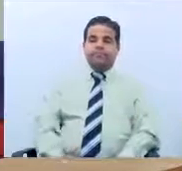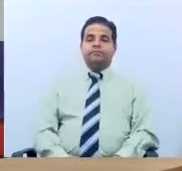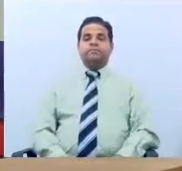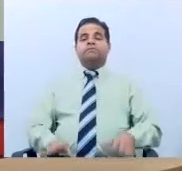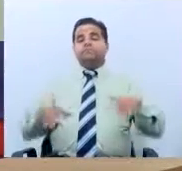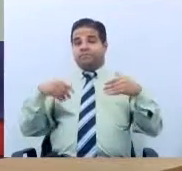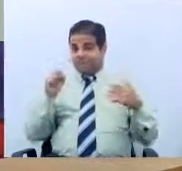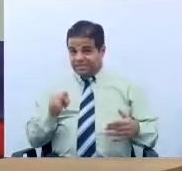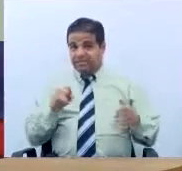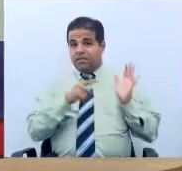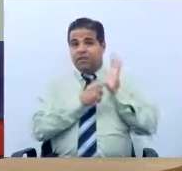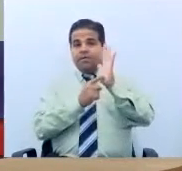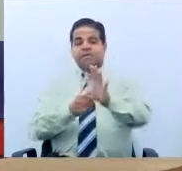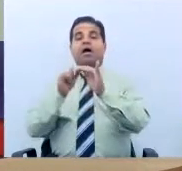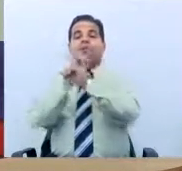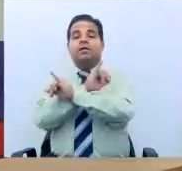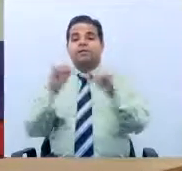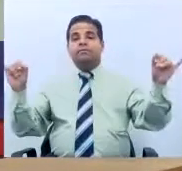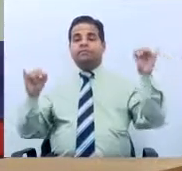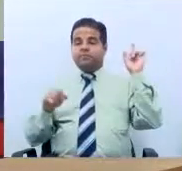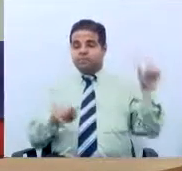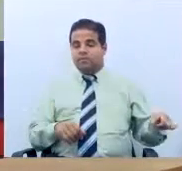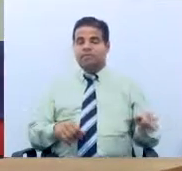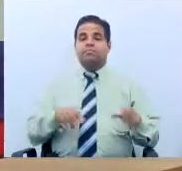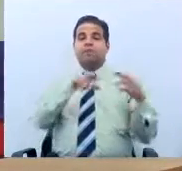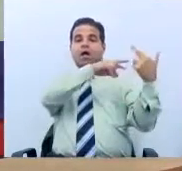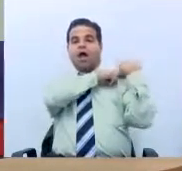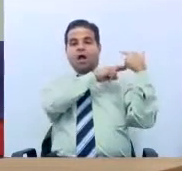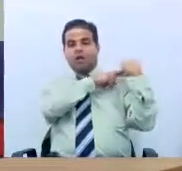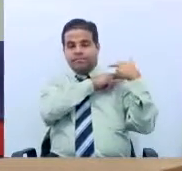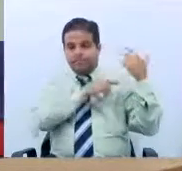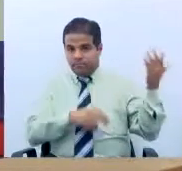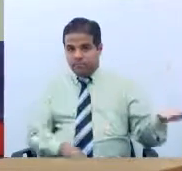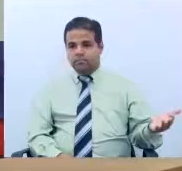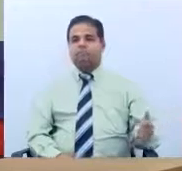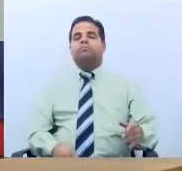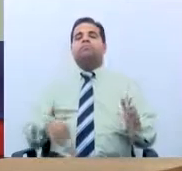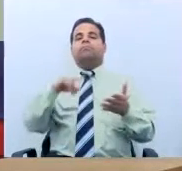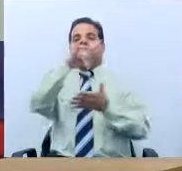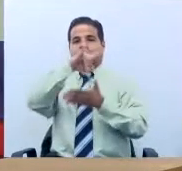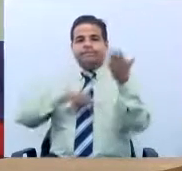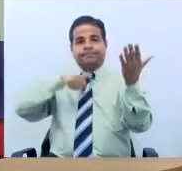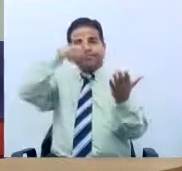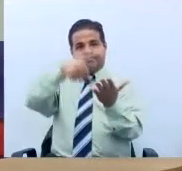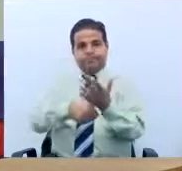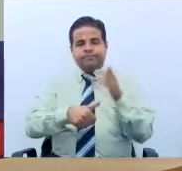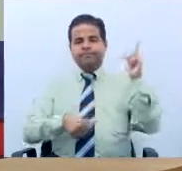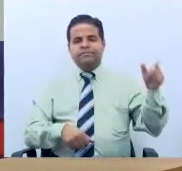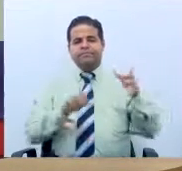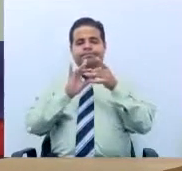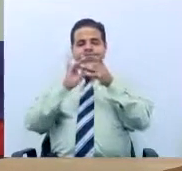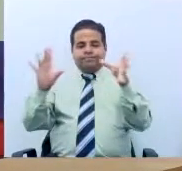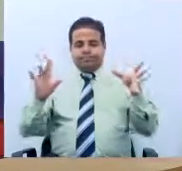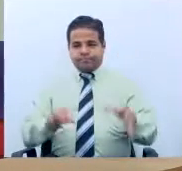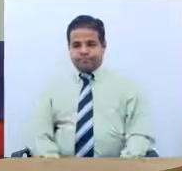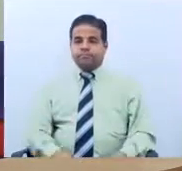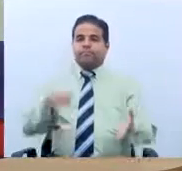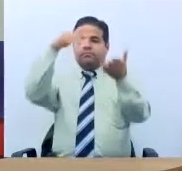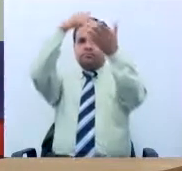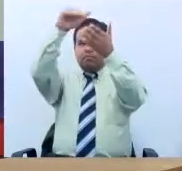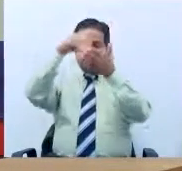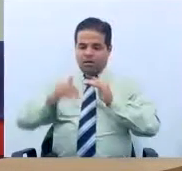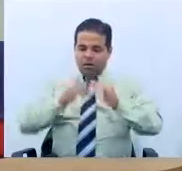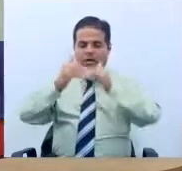desde que ele apresente uma declaração de responsabilidade, documento esse disponibilizado na Secretaria de